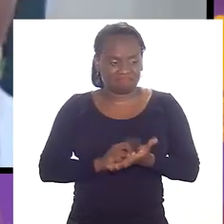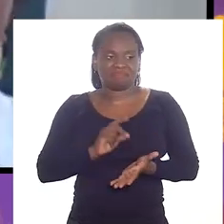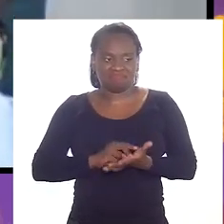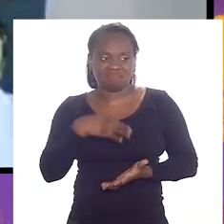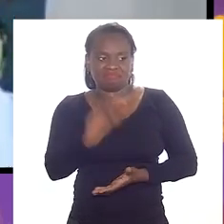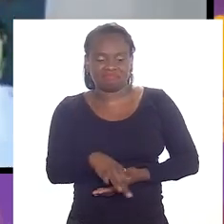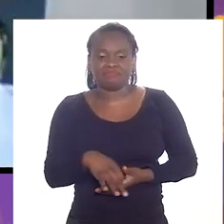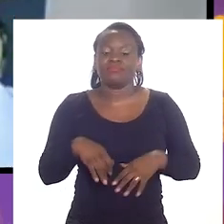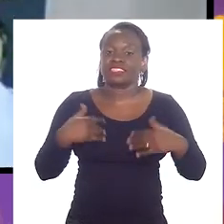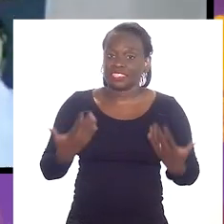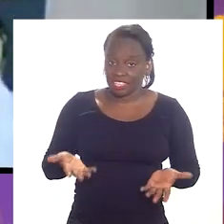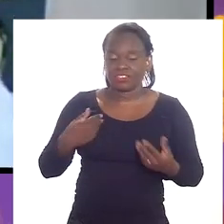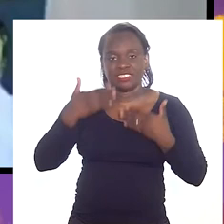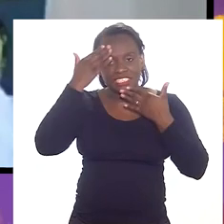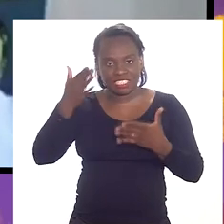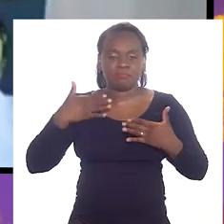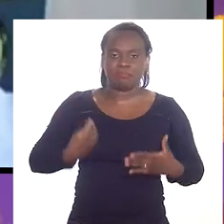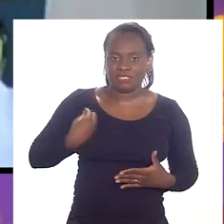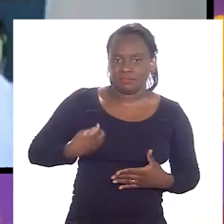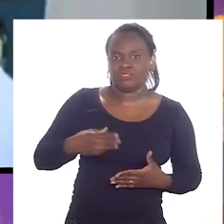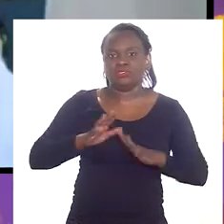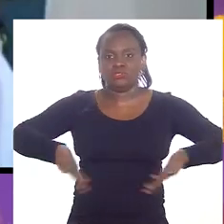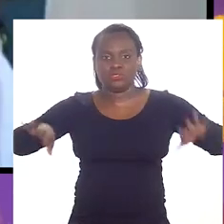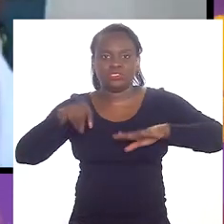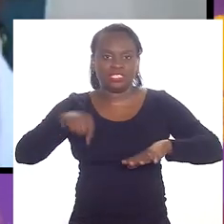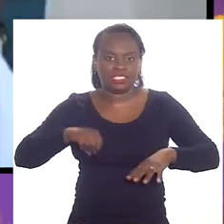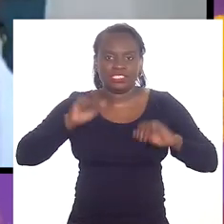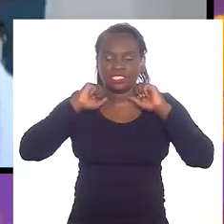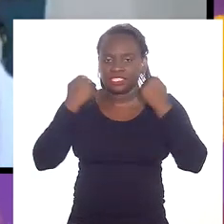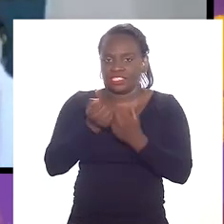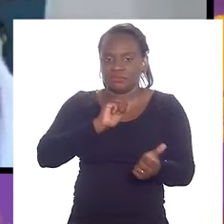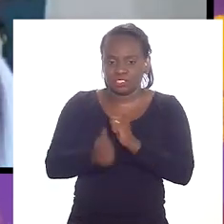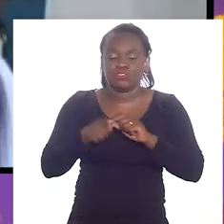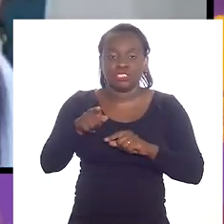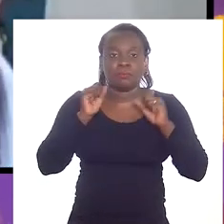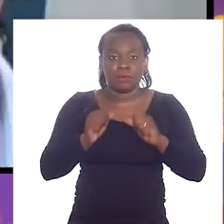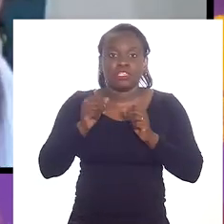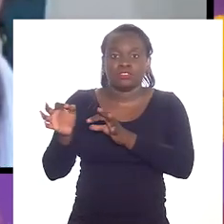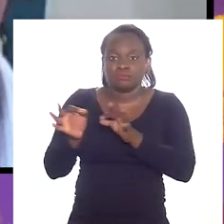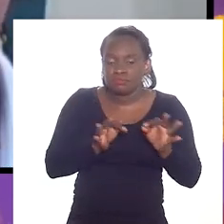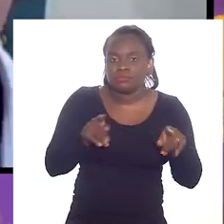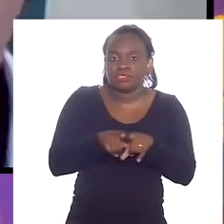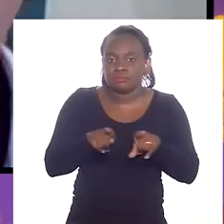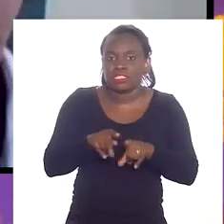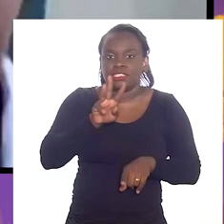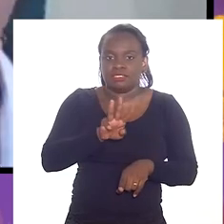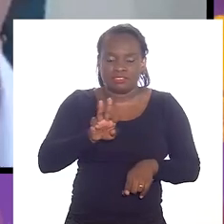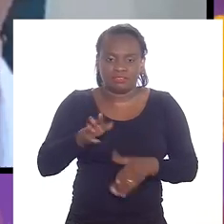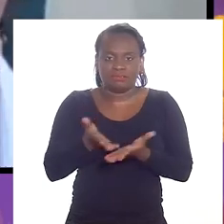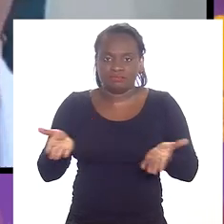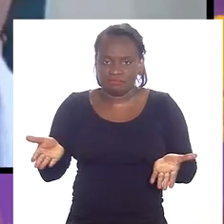com certeza. Bem, então agradeço a participação de todos aqui no Arena Esportiva e você pode acompanhar o programa também no